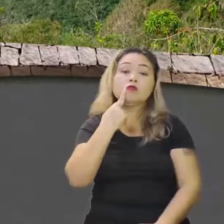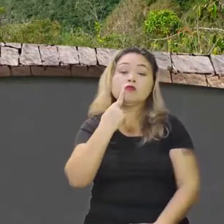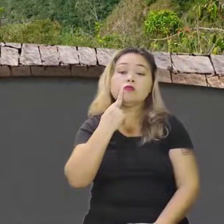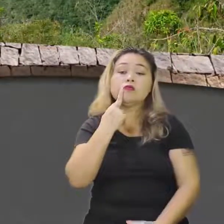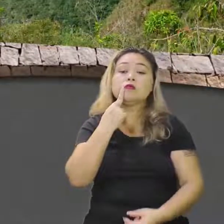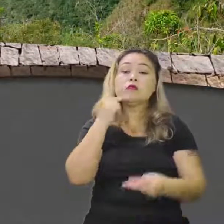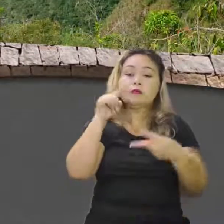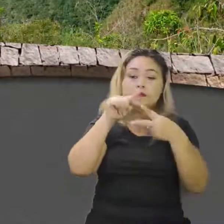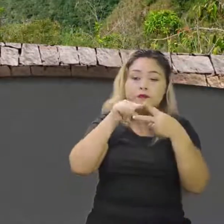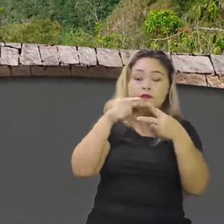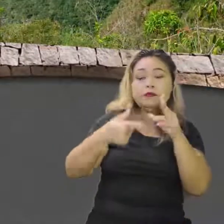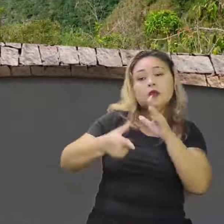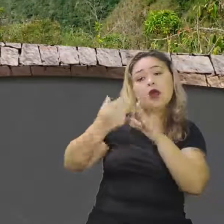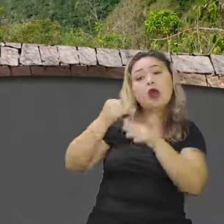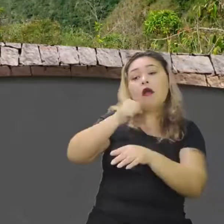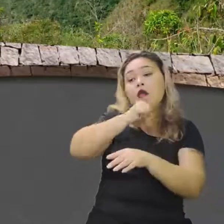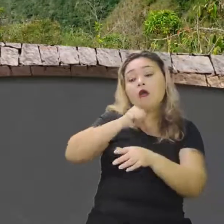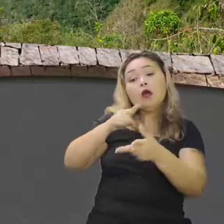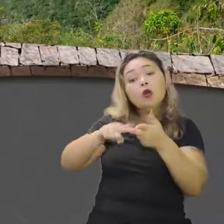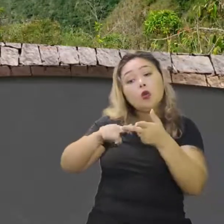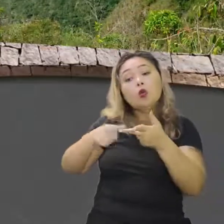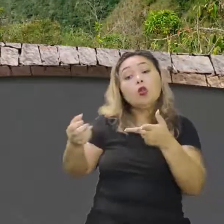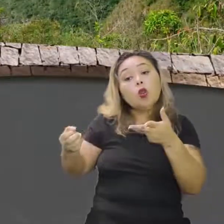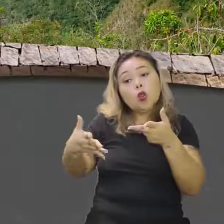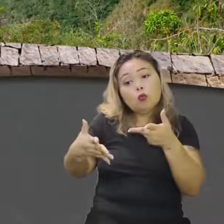2 colonizações, uma antiga e outra recente?